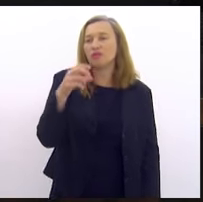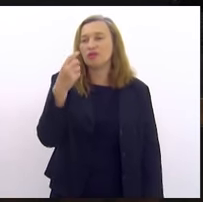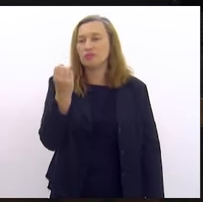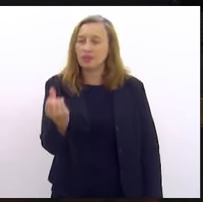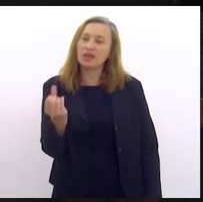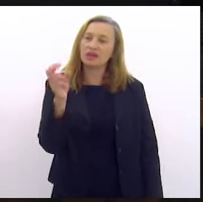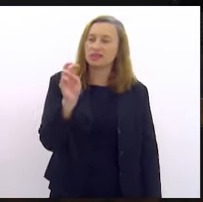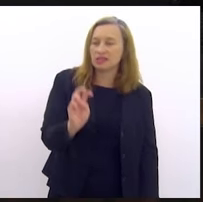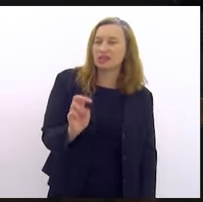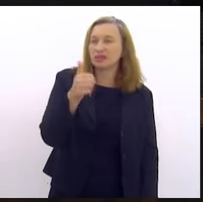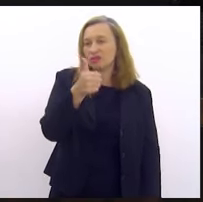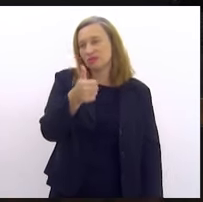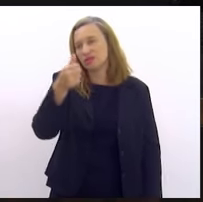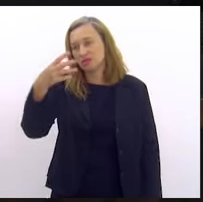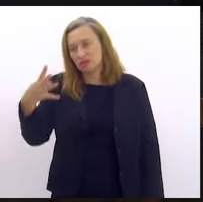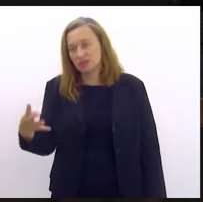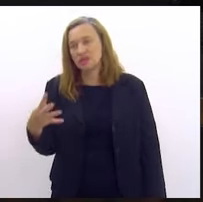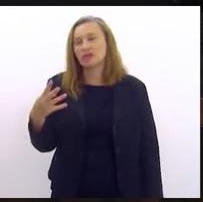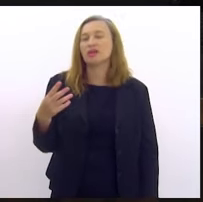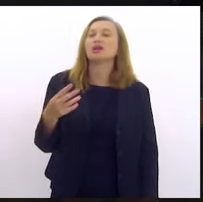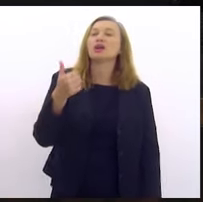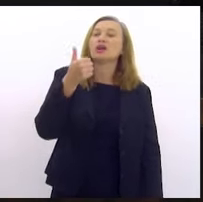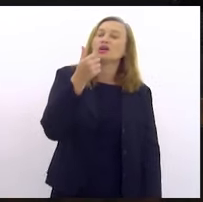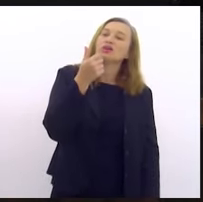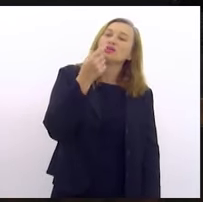965-23, 41-23,